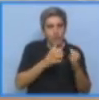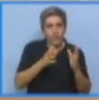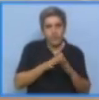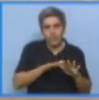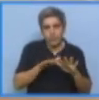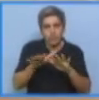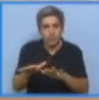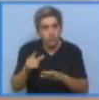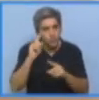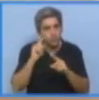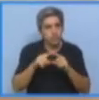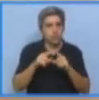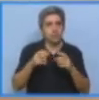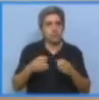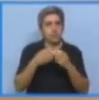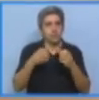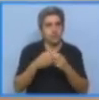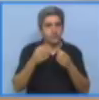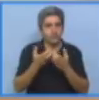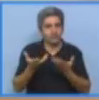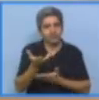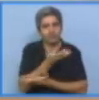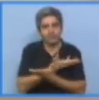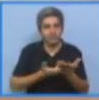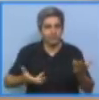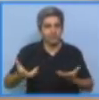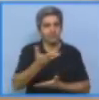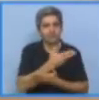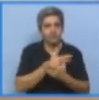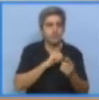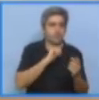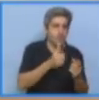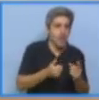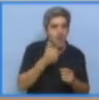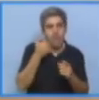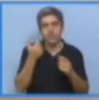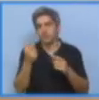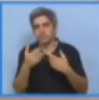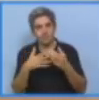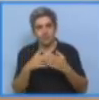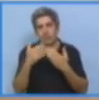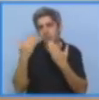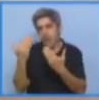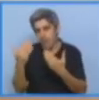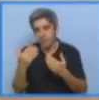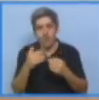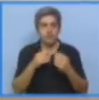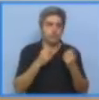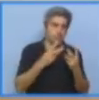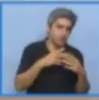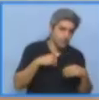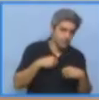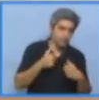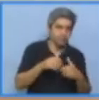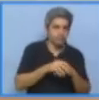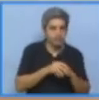estamos em convívio fraterno. Os vencidos dão os parabéns aos vencedores, os vencedores dão